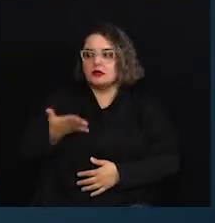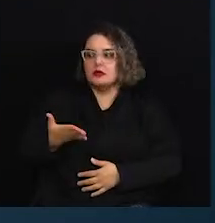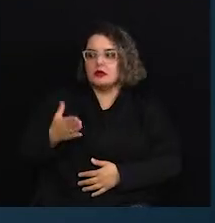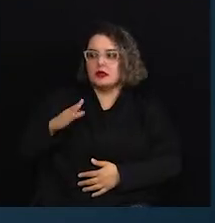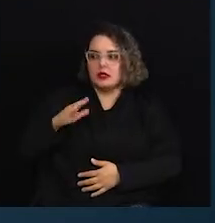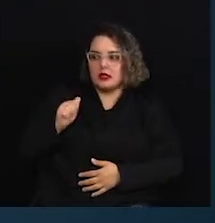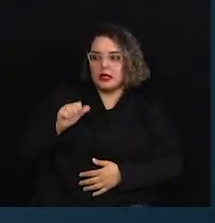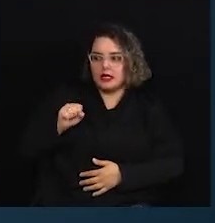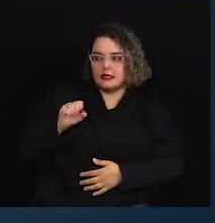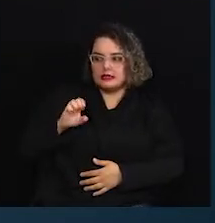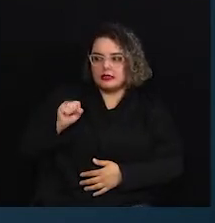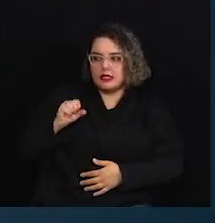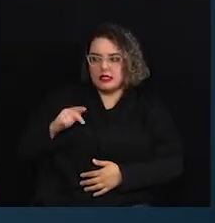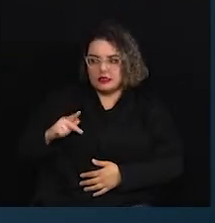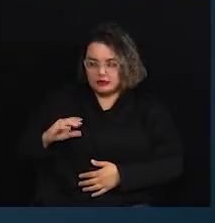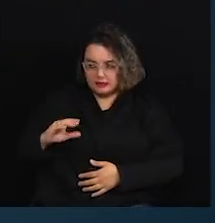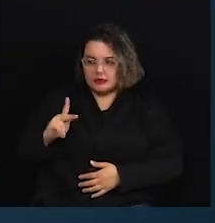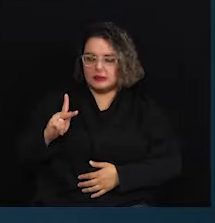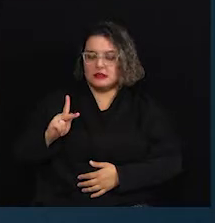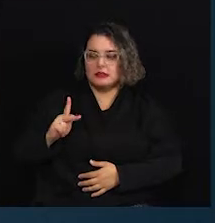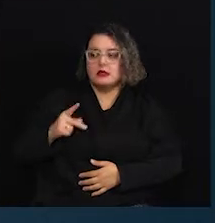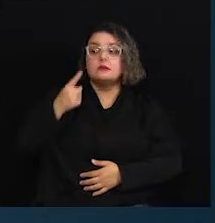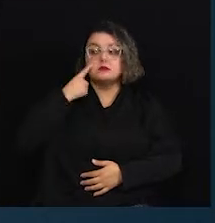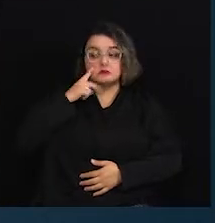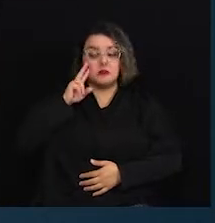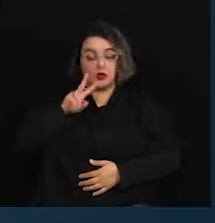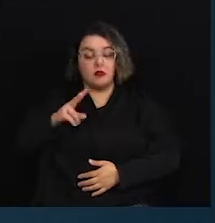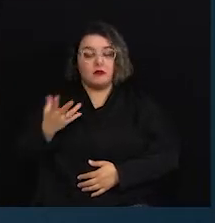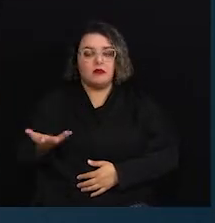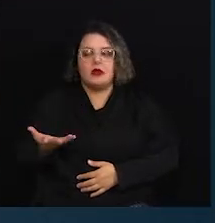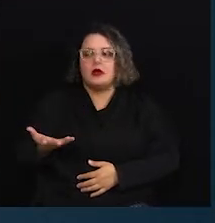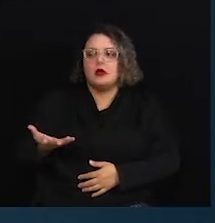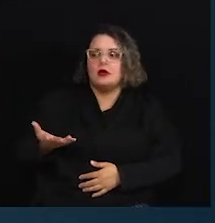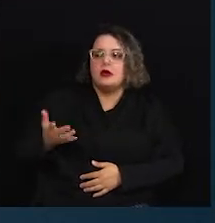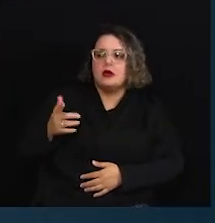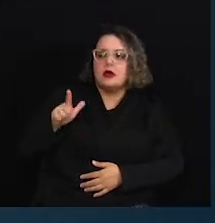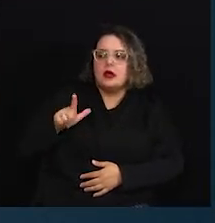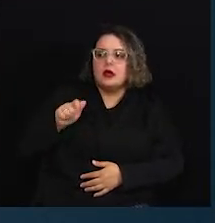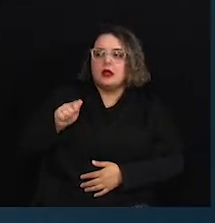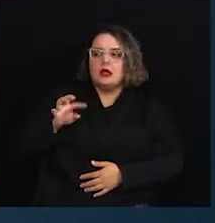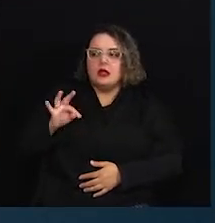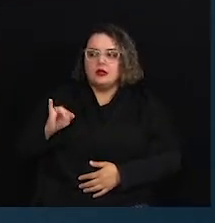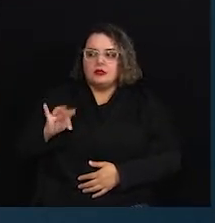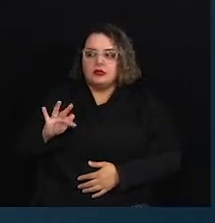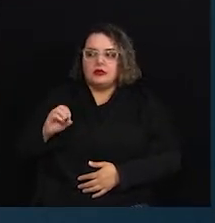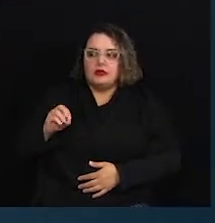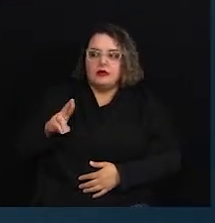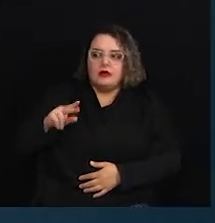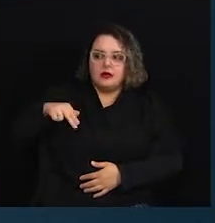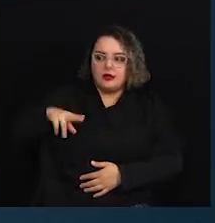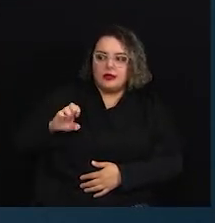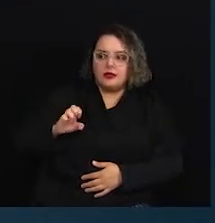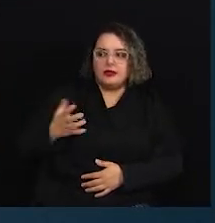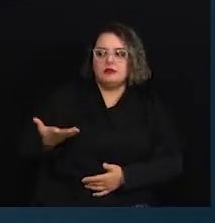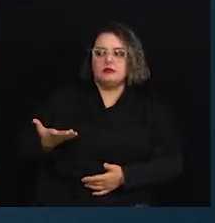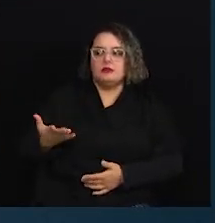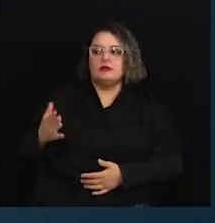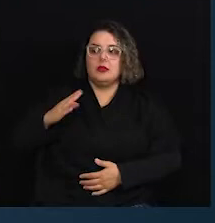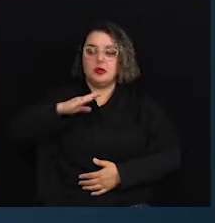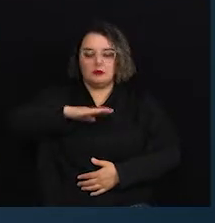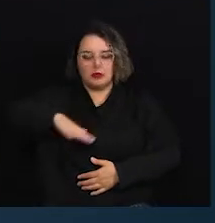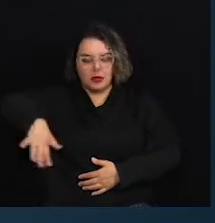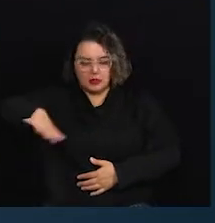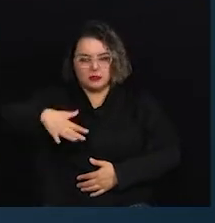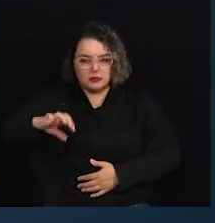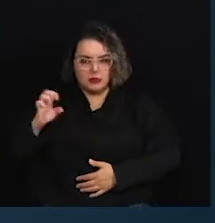como Casesc e outros fundos aqui no Vale do Silício, eu vejo que já tem essa questão do Latin Founder, né, que inclui as startups brasileiras para colocar